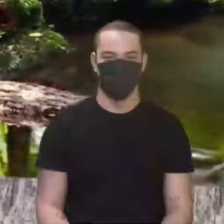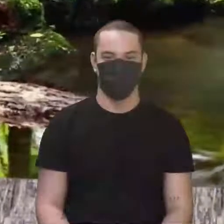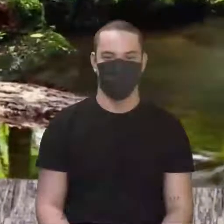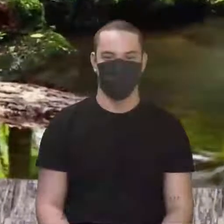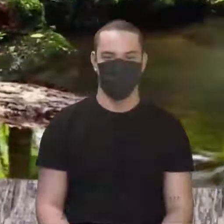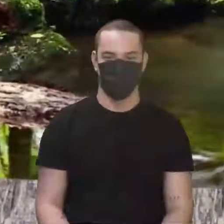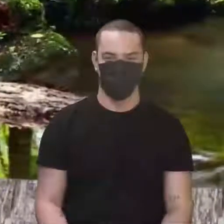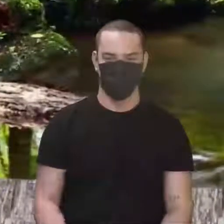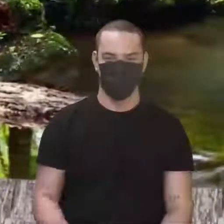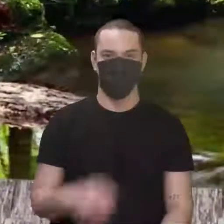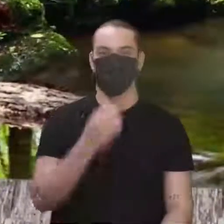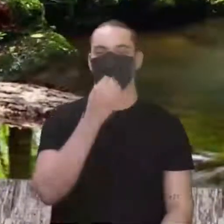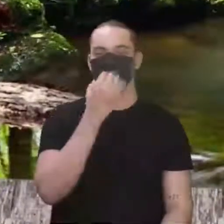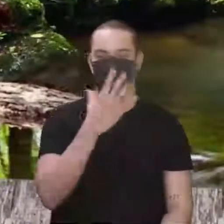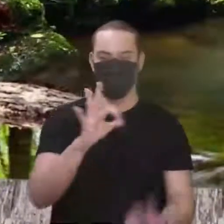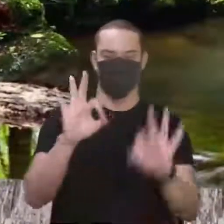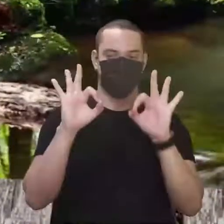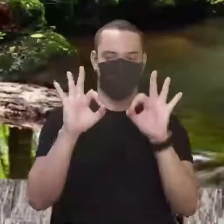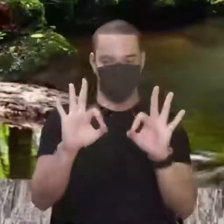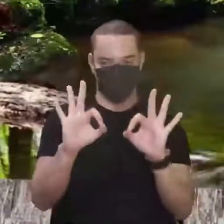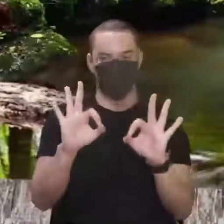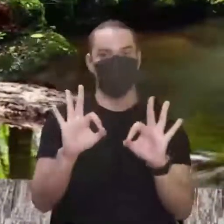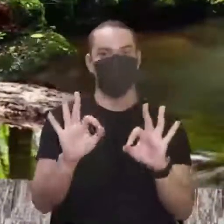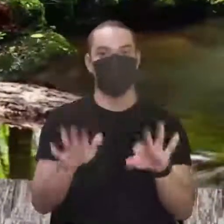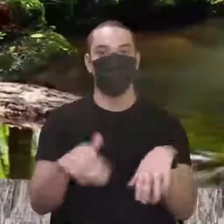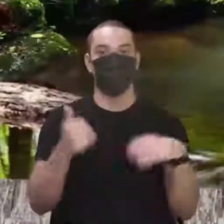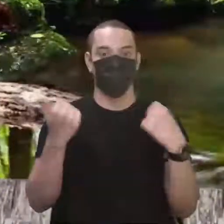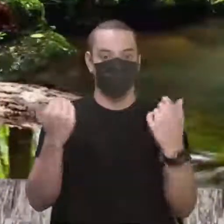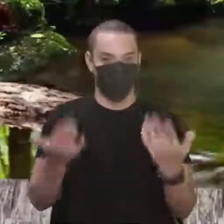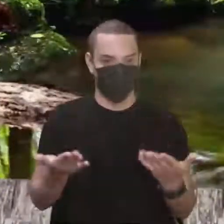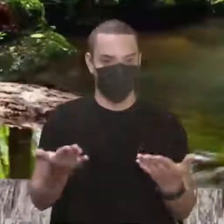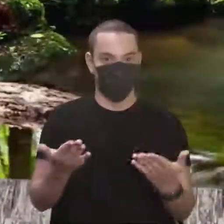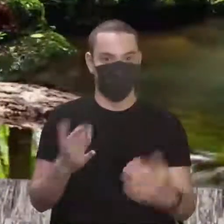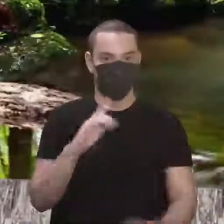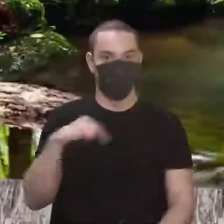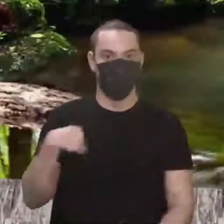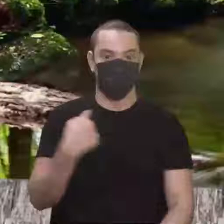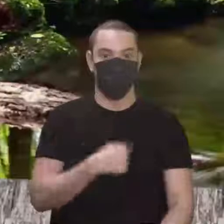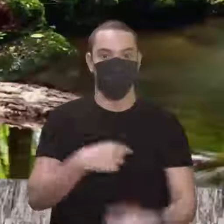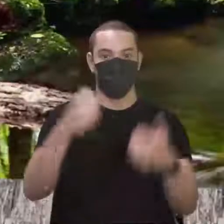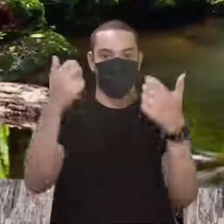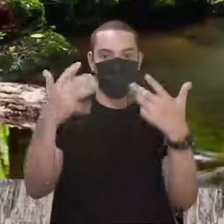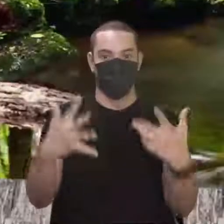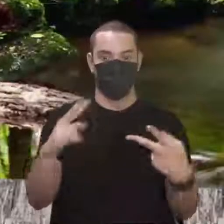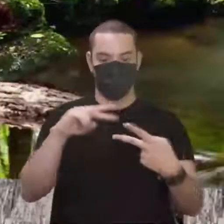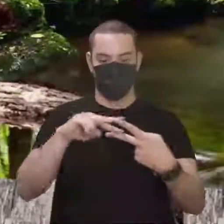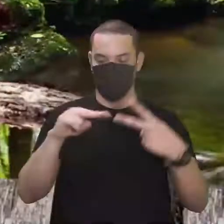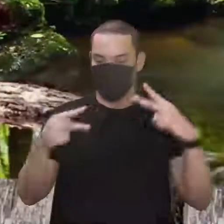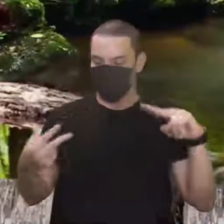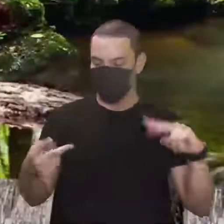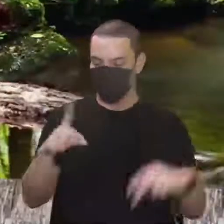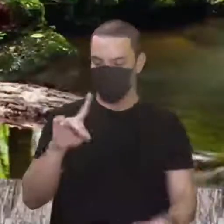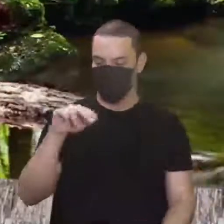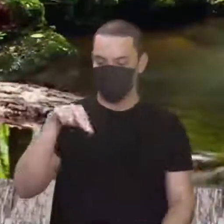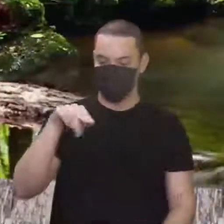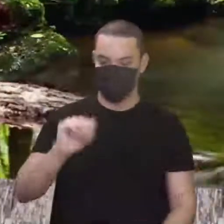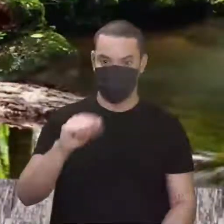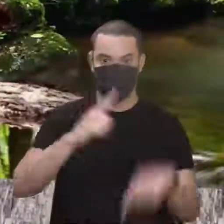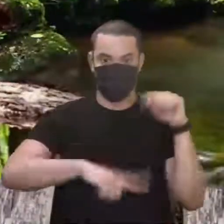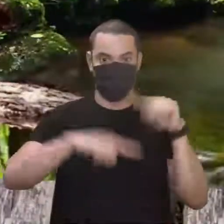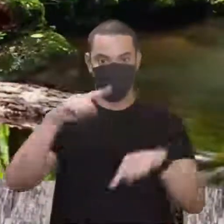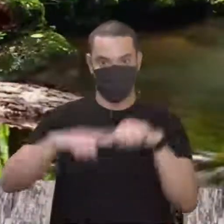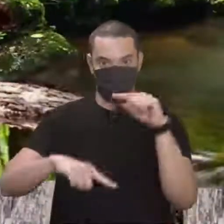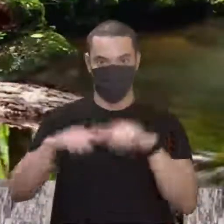Eita, menino bom. Galera, olha só. A gente vai falar sobre o DNA. DNA é o material